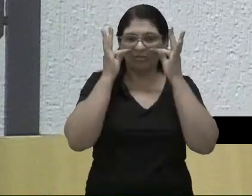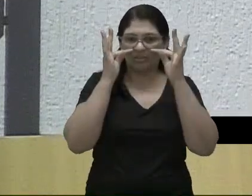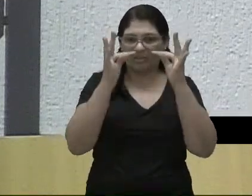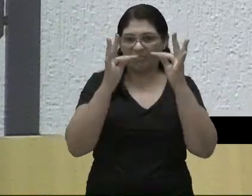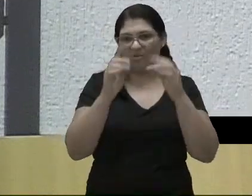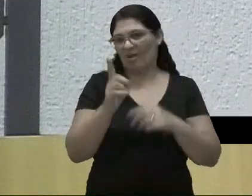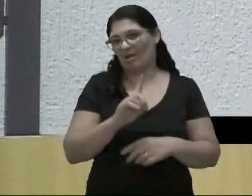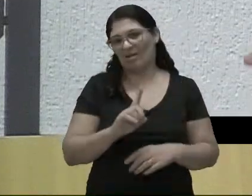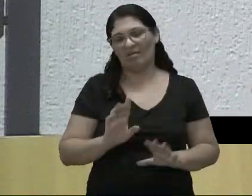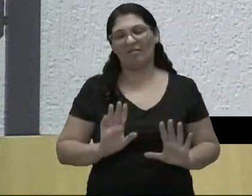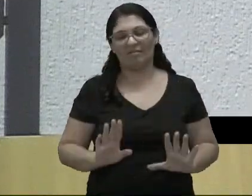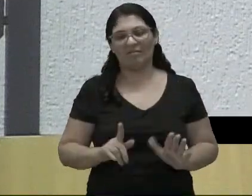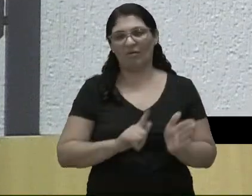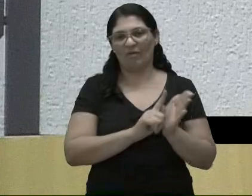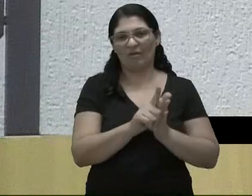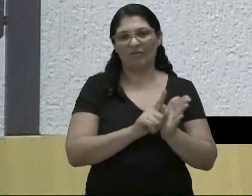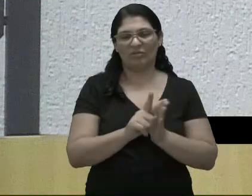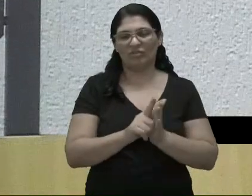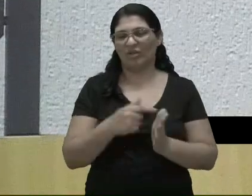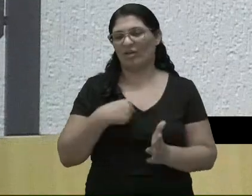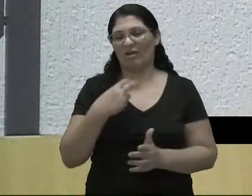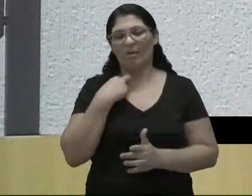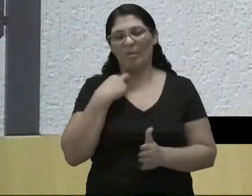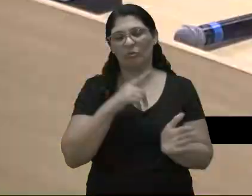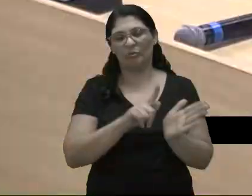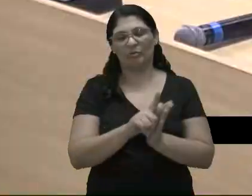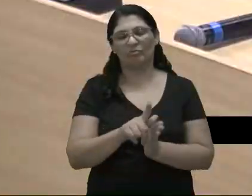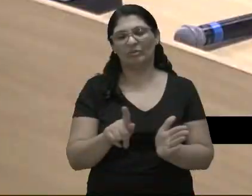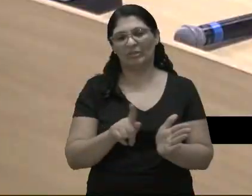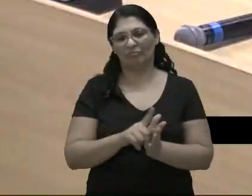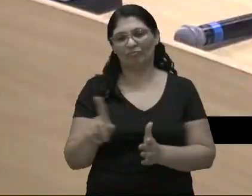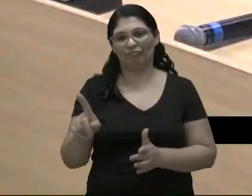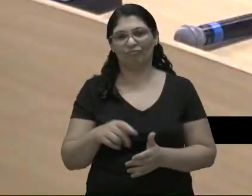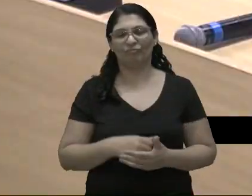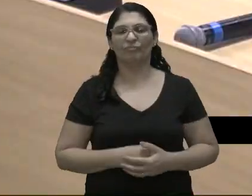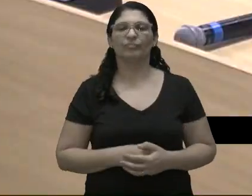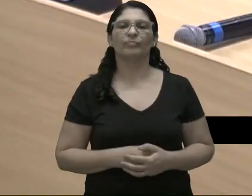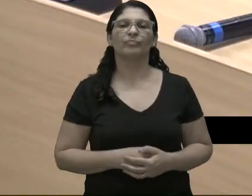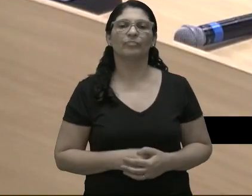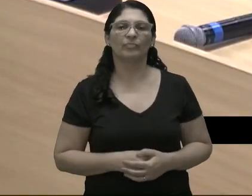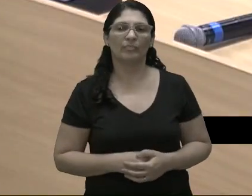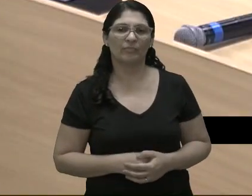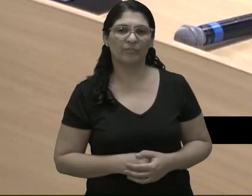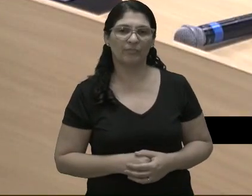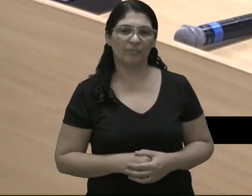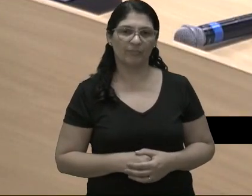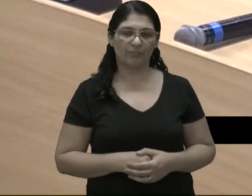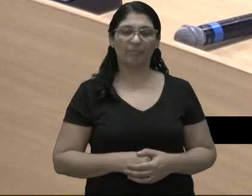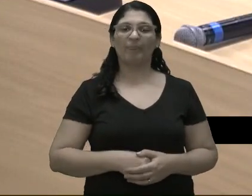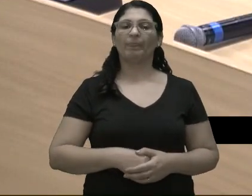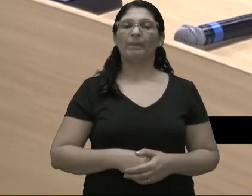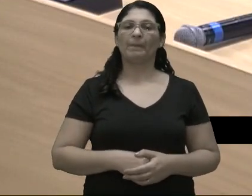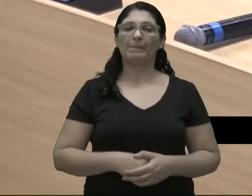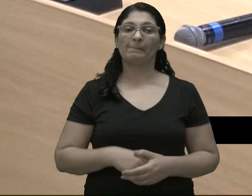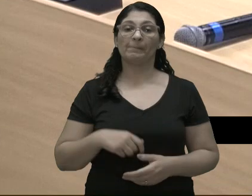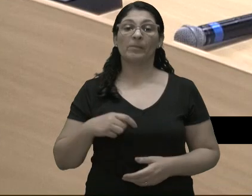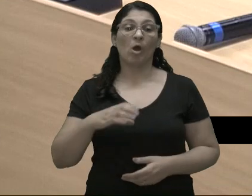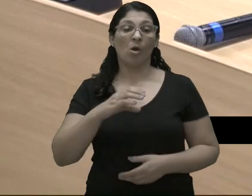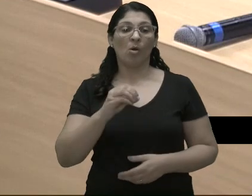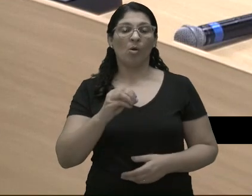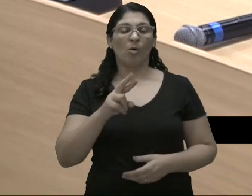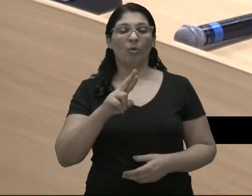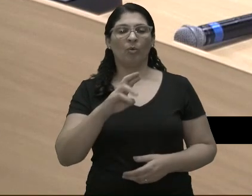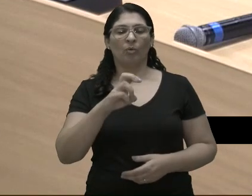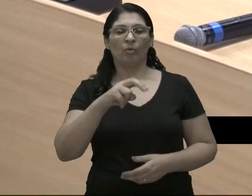já não pude fazer essa pergunta para ele. Essa parte tem todo, da mesma forma que o Corém,